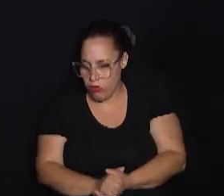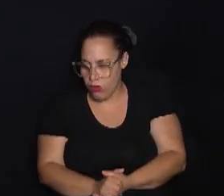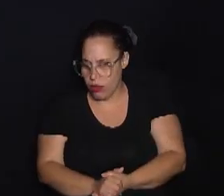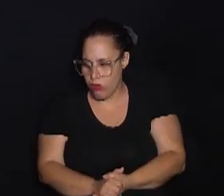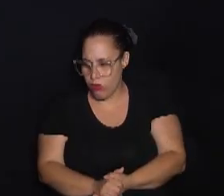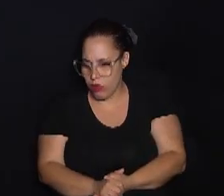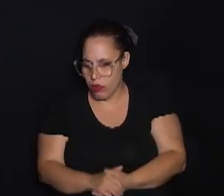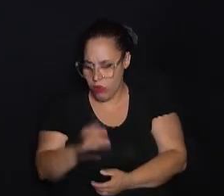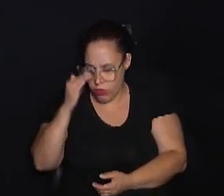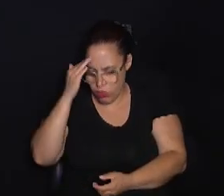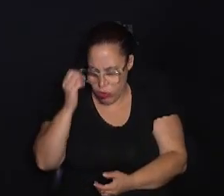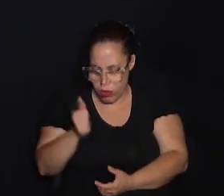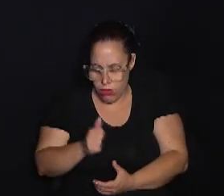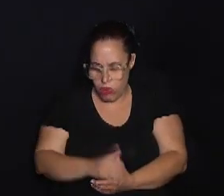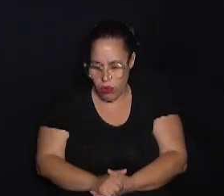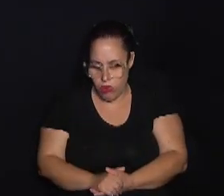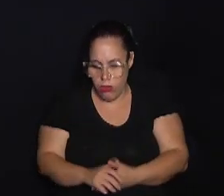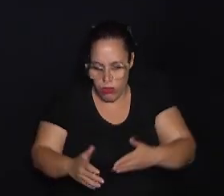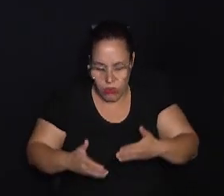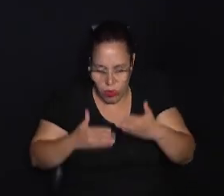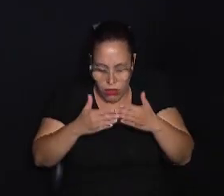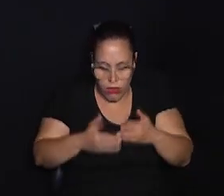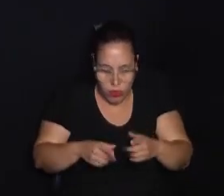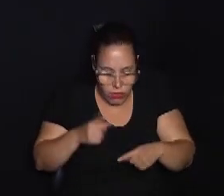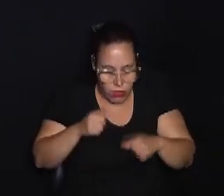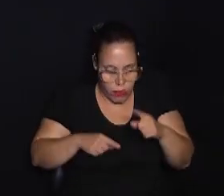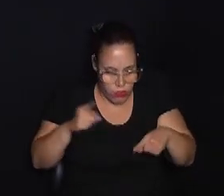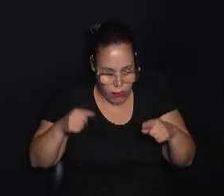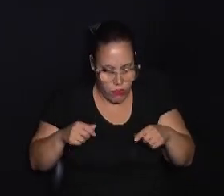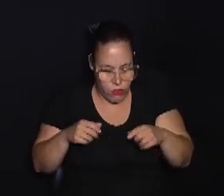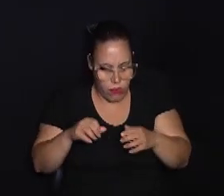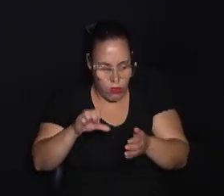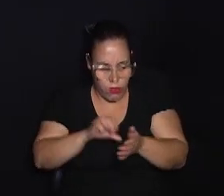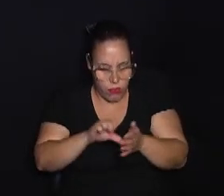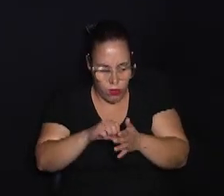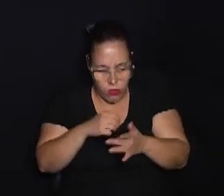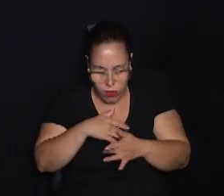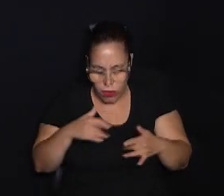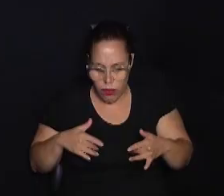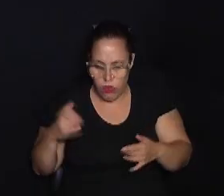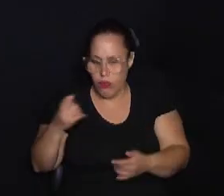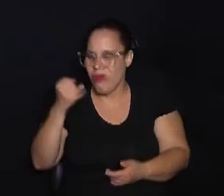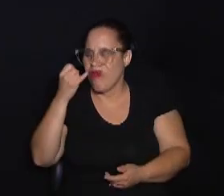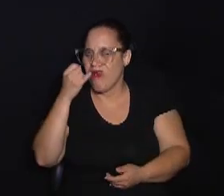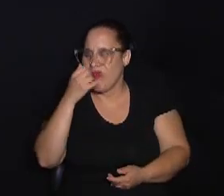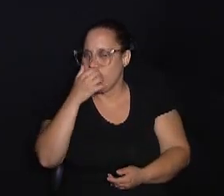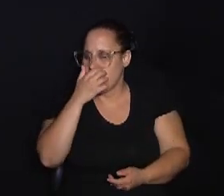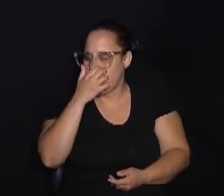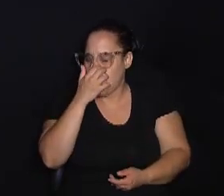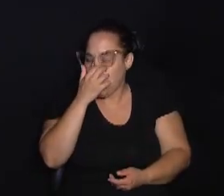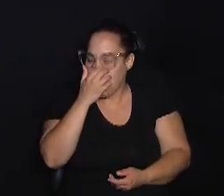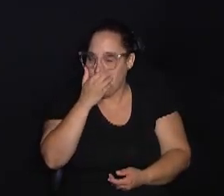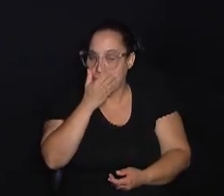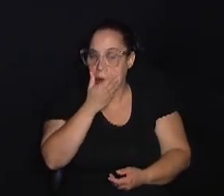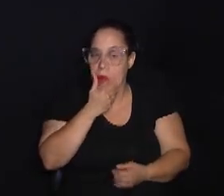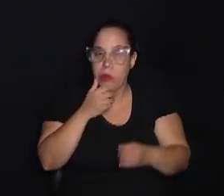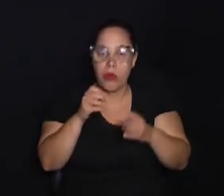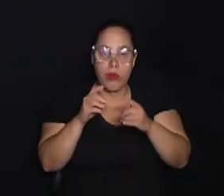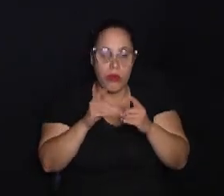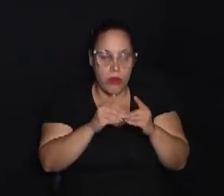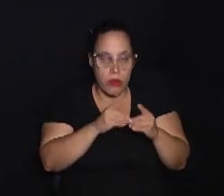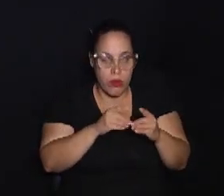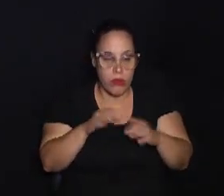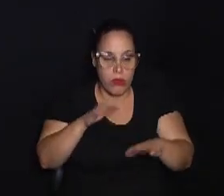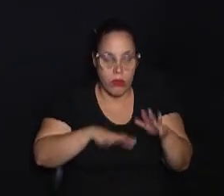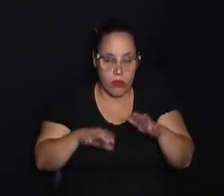nós entendemos que a destinação para vários centros de saúde é muito importante, porque você vai atender a população da